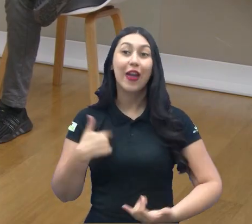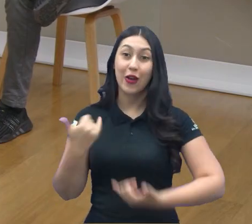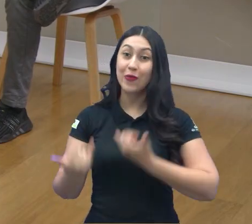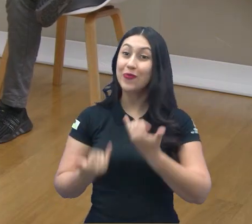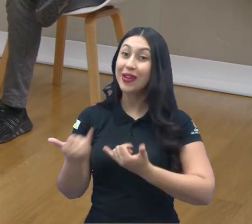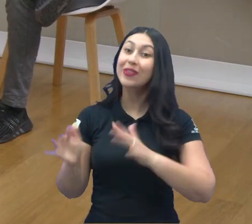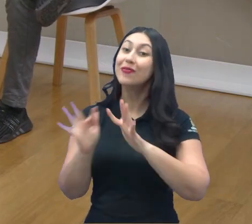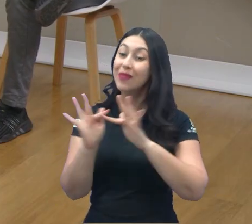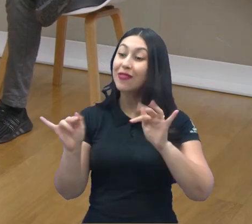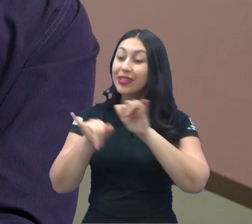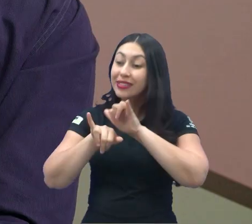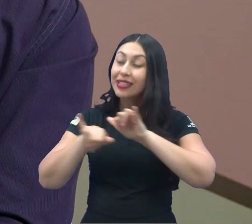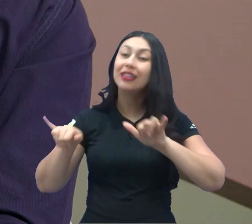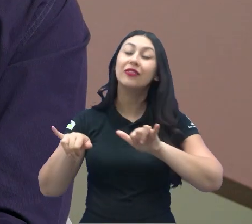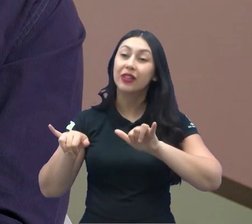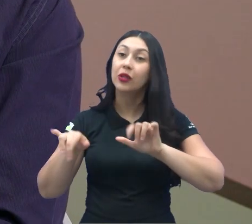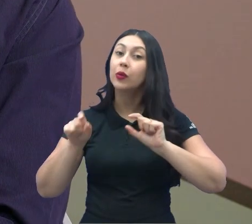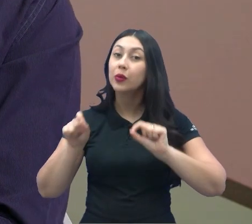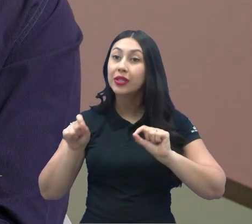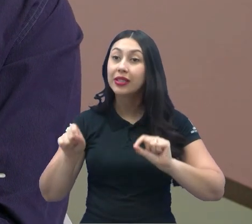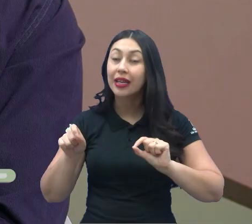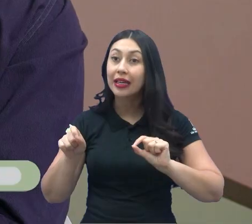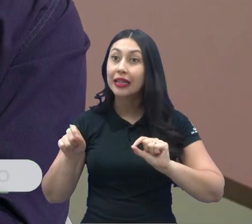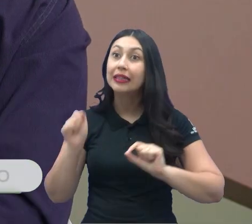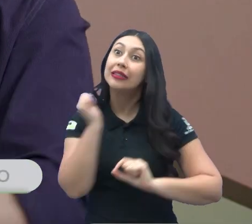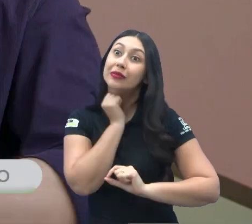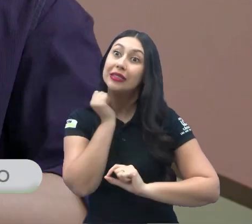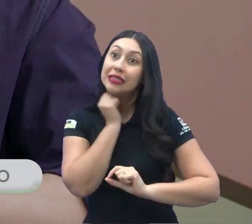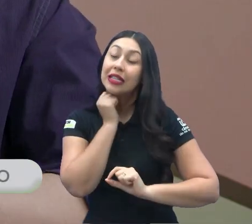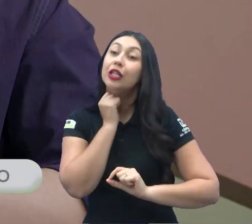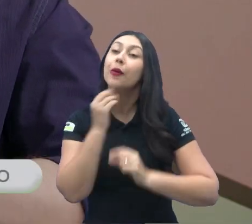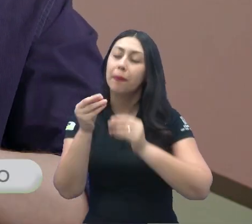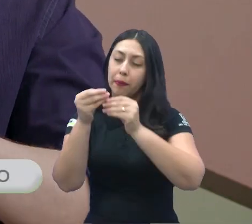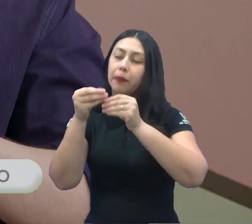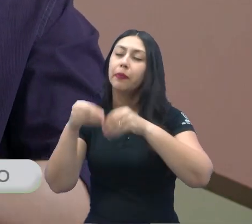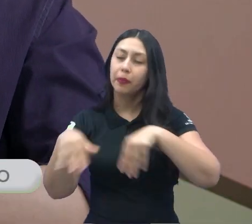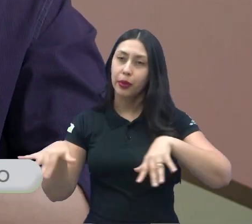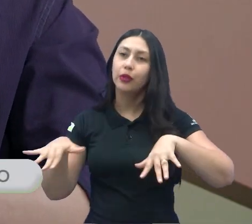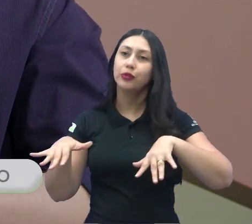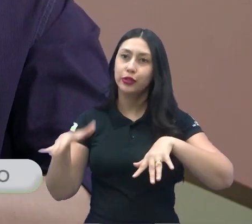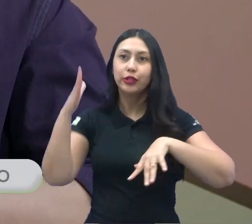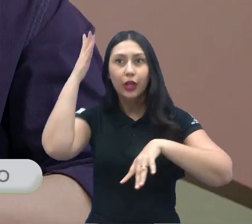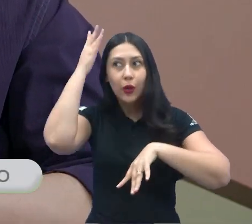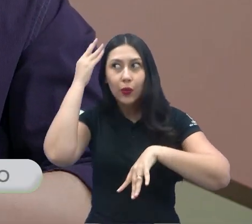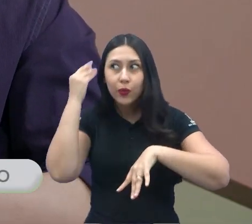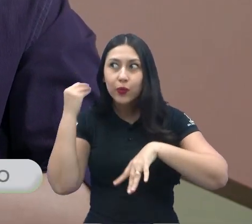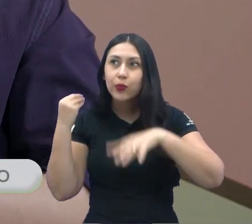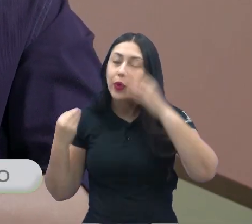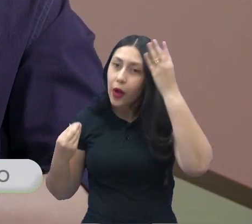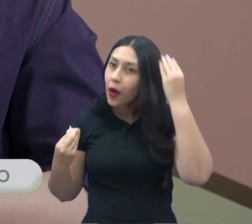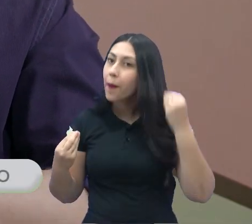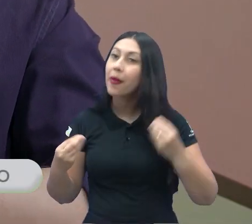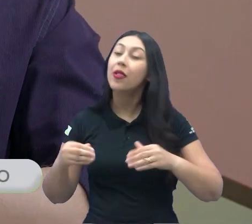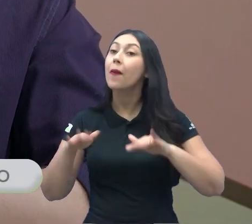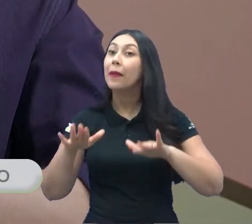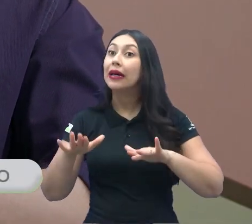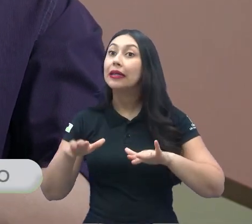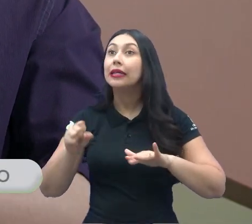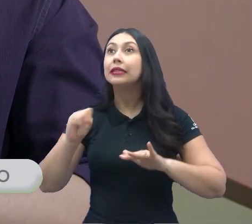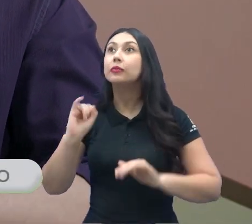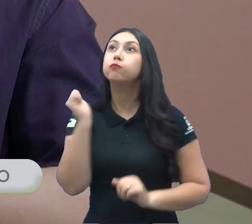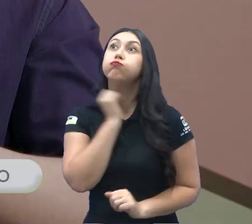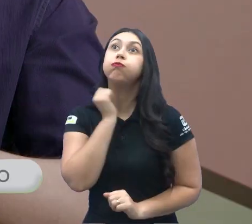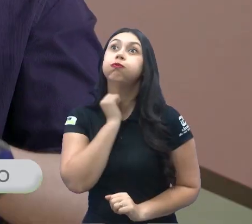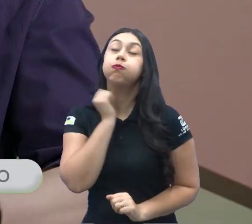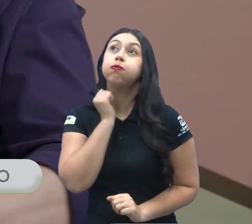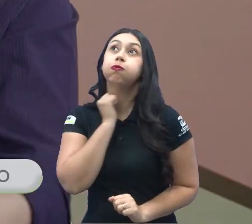todo mundo. Então eu falo assim, cara, o estresse mexe com o cabelo, ele realmente pode mexer bastante, mas é quando é um estresse muito fora do habitual. Porque